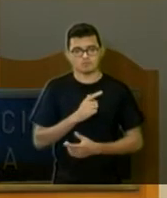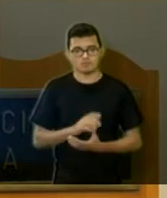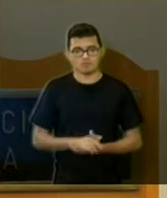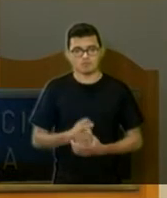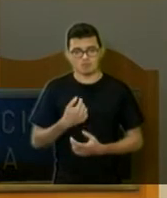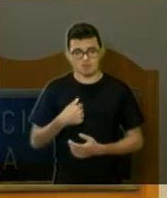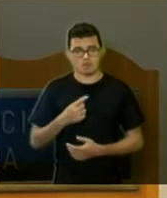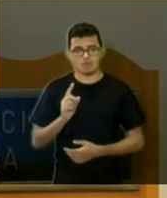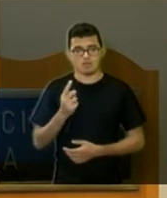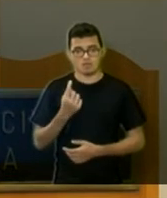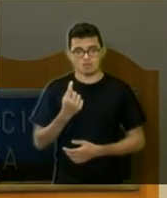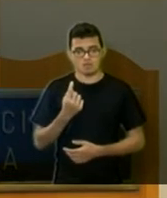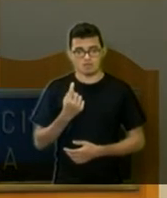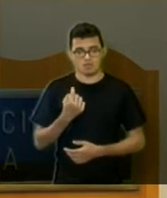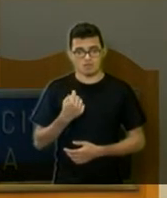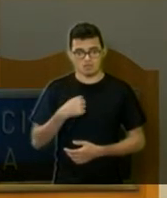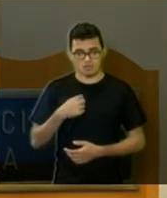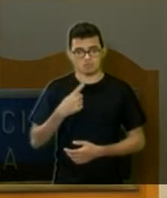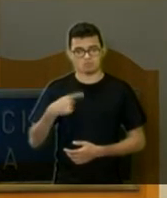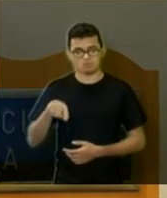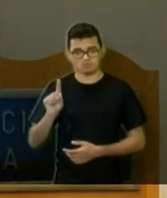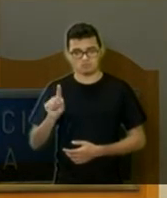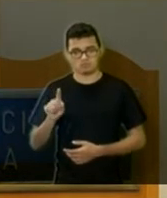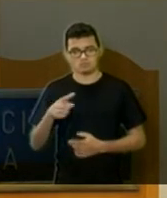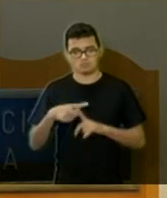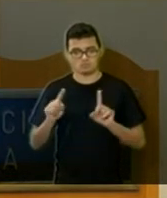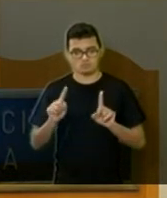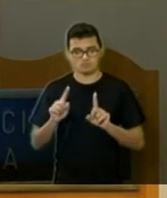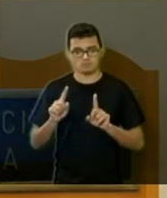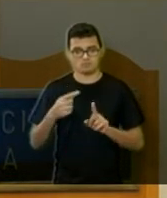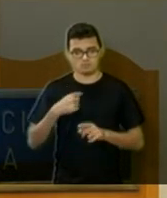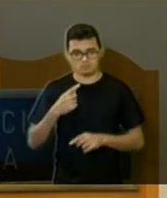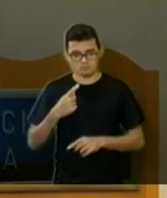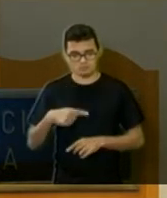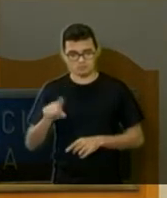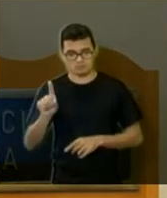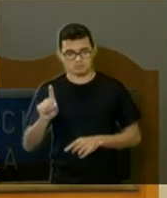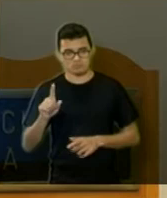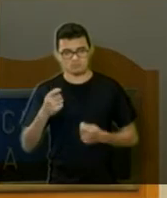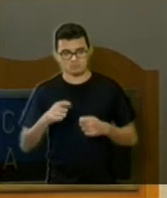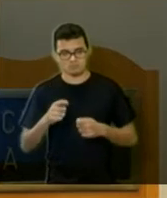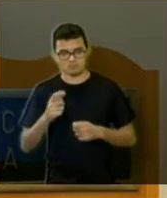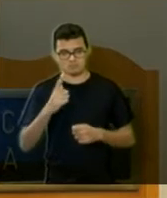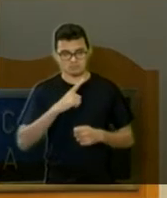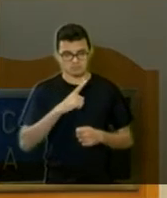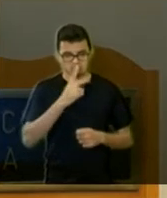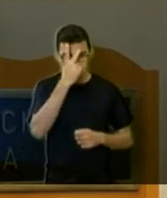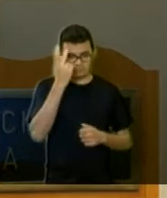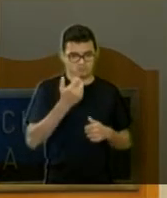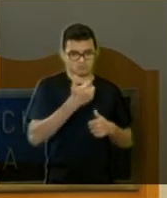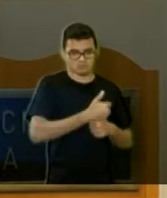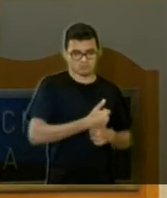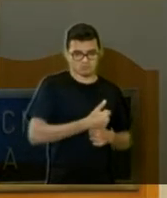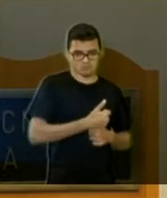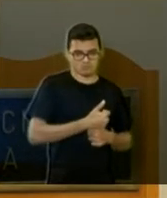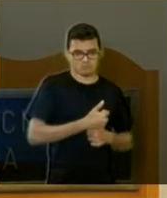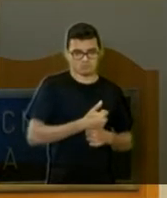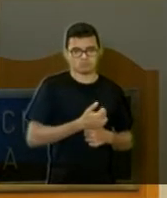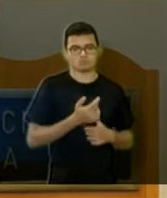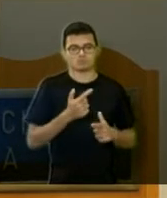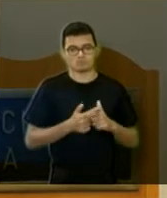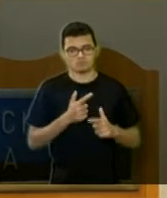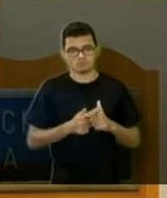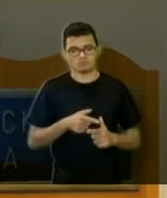eu que ia lá para lá. Mas para mim ir lá, eu tinha que ter a retaguarda aqui, porque o Dom Manuel aqui não